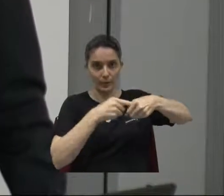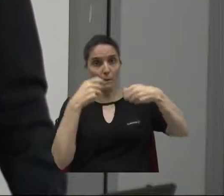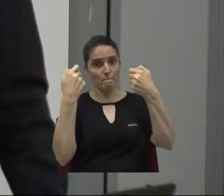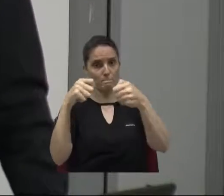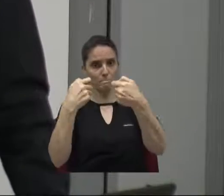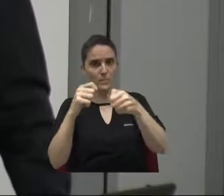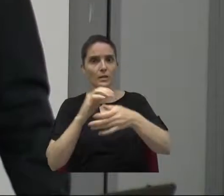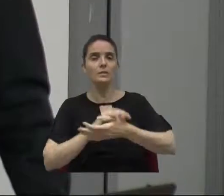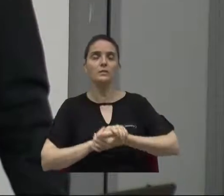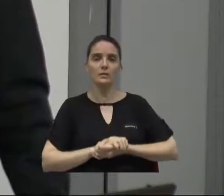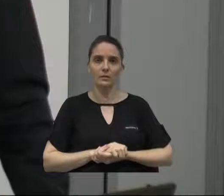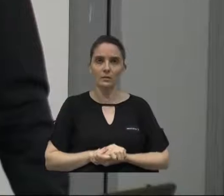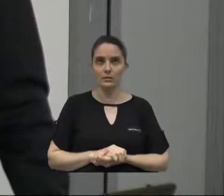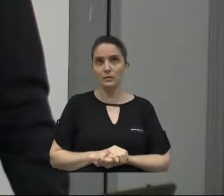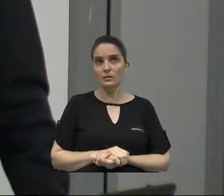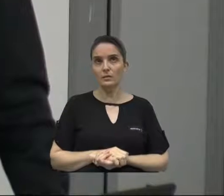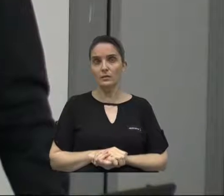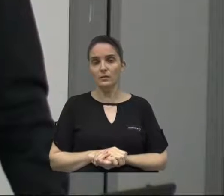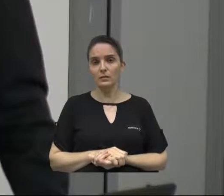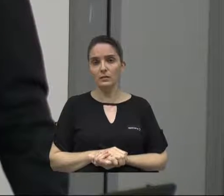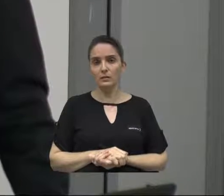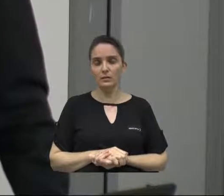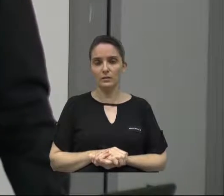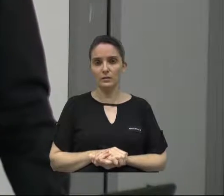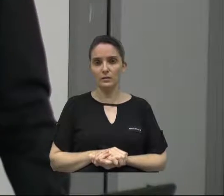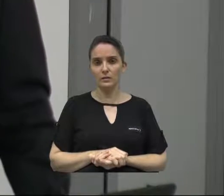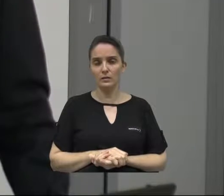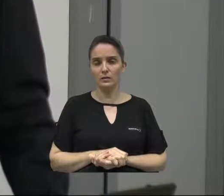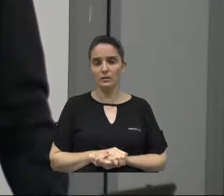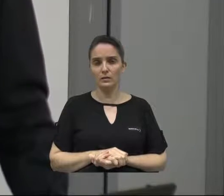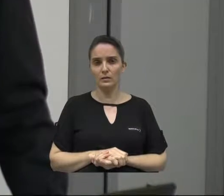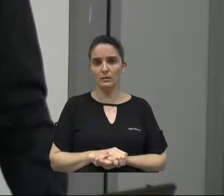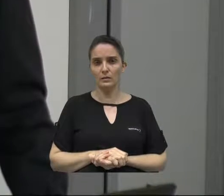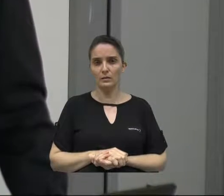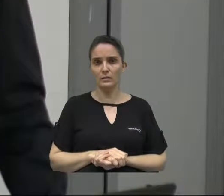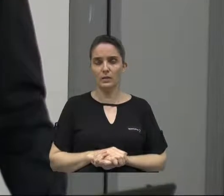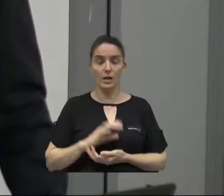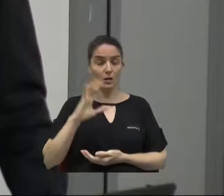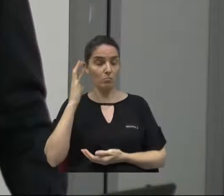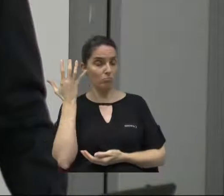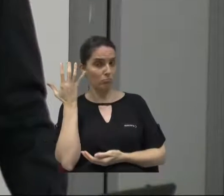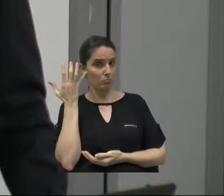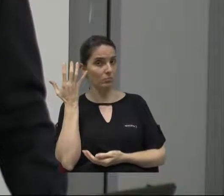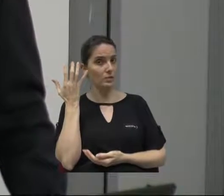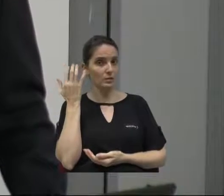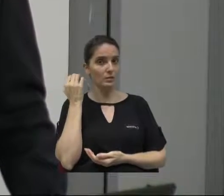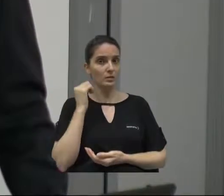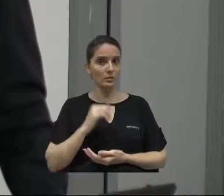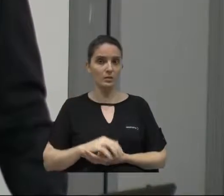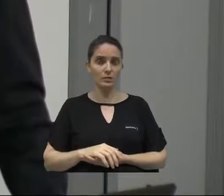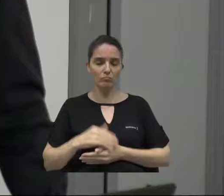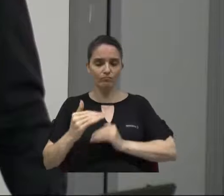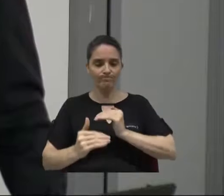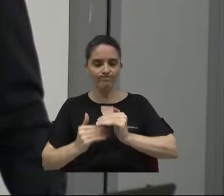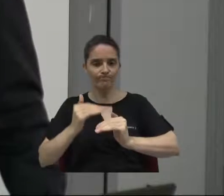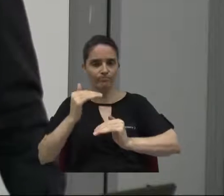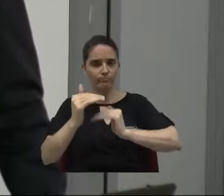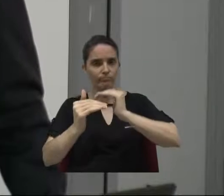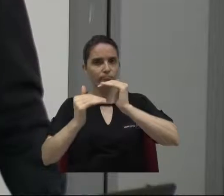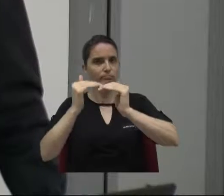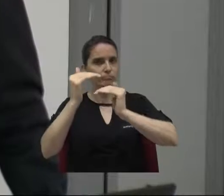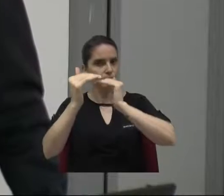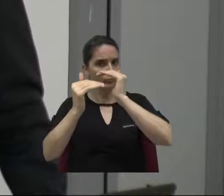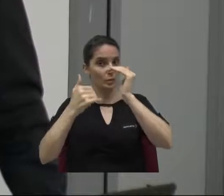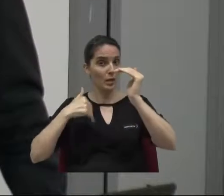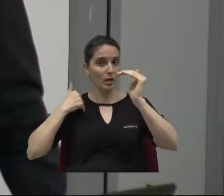do senhor fazer uma visitazinha. Então essa condição, a incidência, a prevalência, ela vai sendo progressiva com